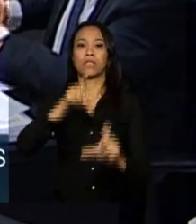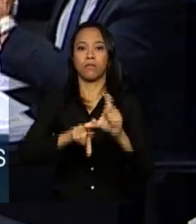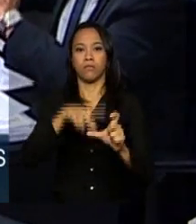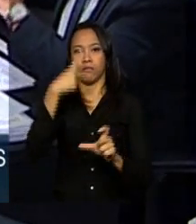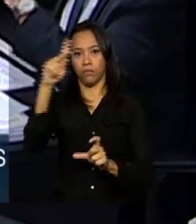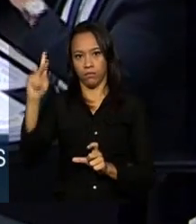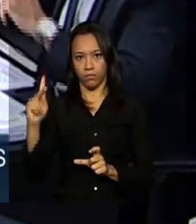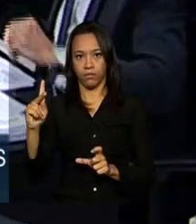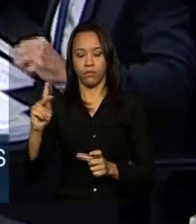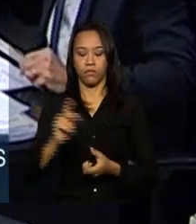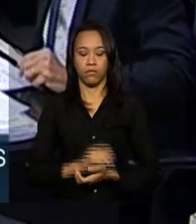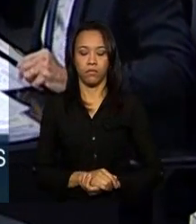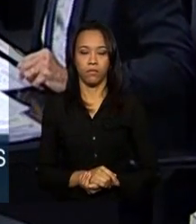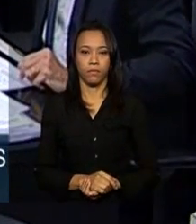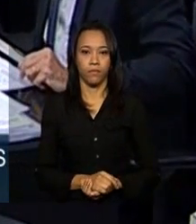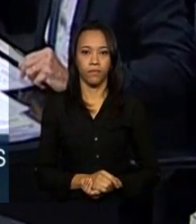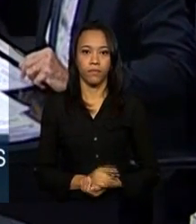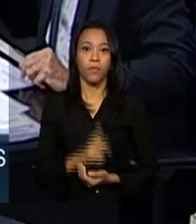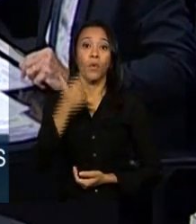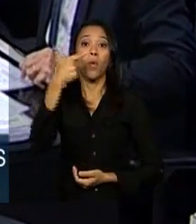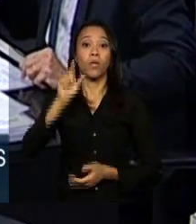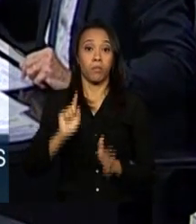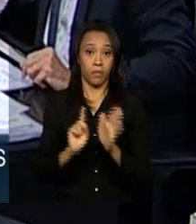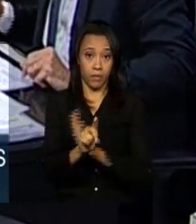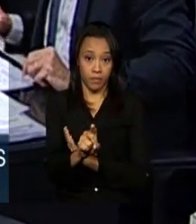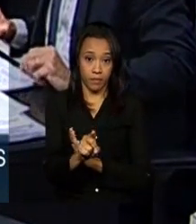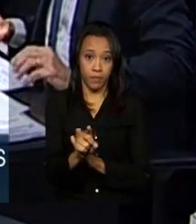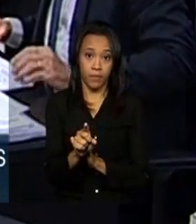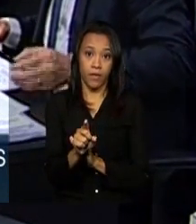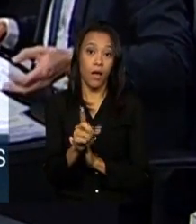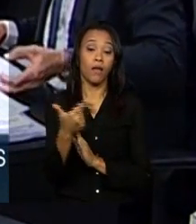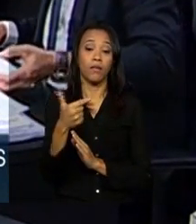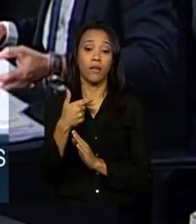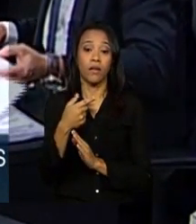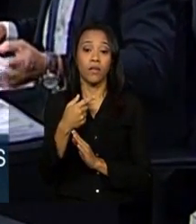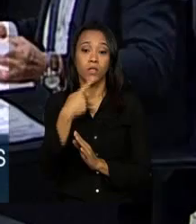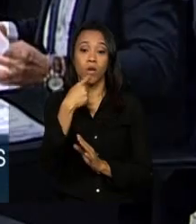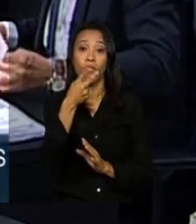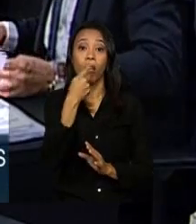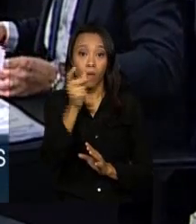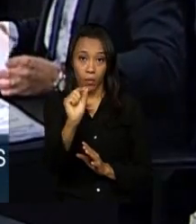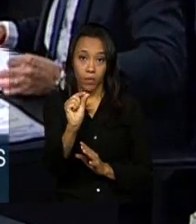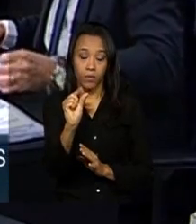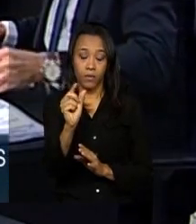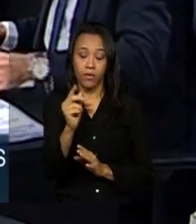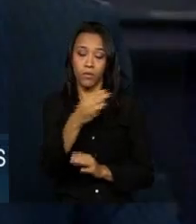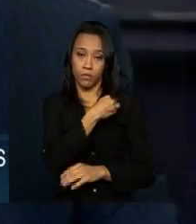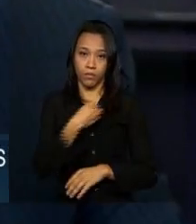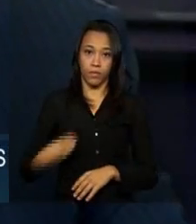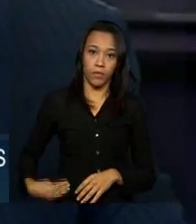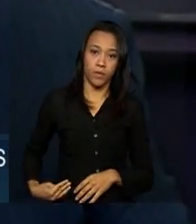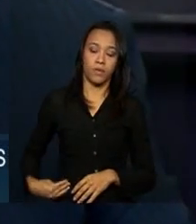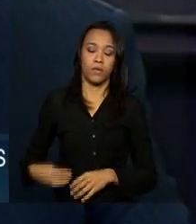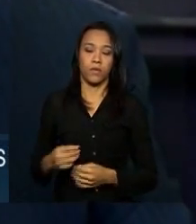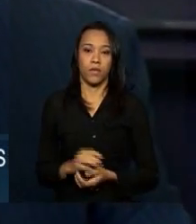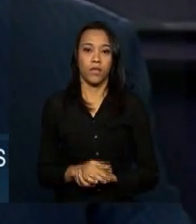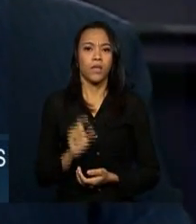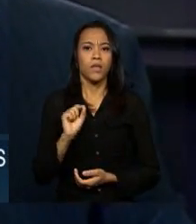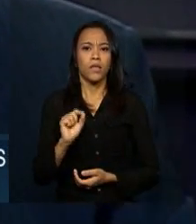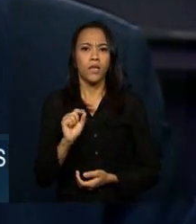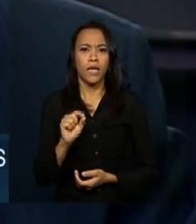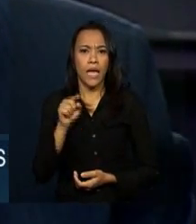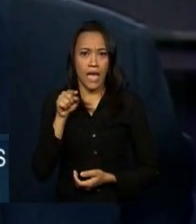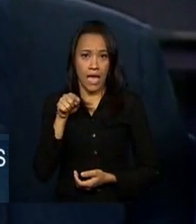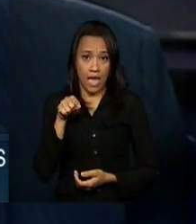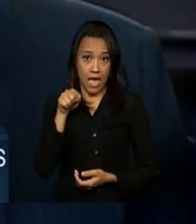pagamentos a que é importante também Vi Rafael acho que é destacar aqui que essas